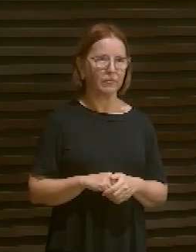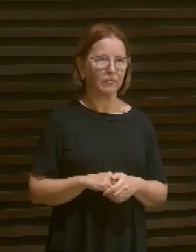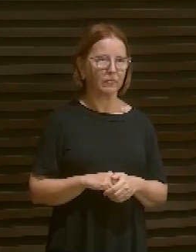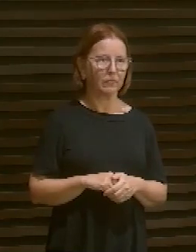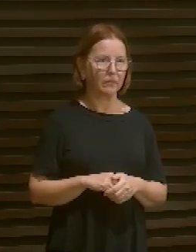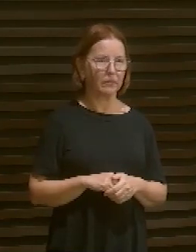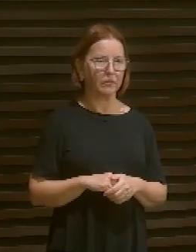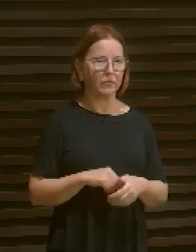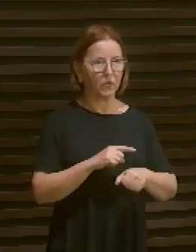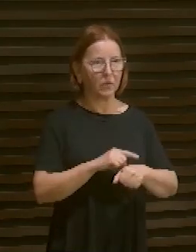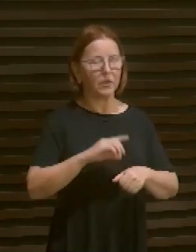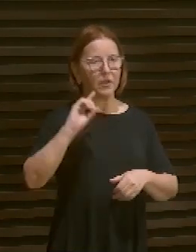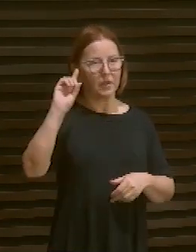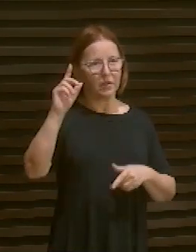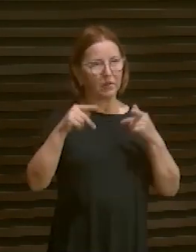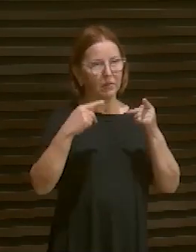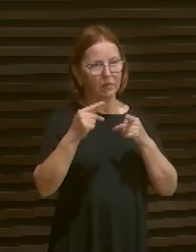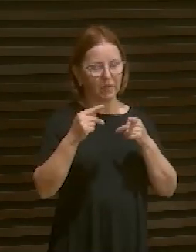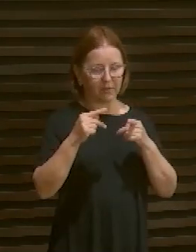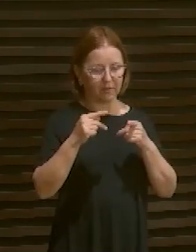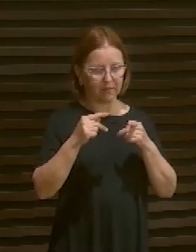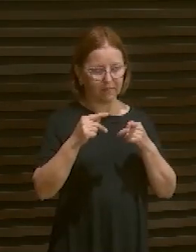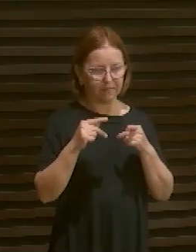quando Deus falava com aquele povo no deserto,